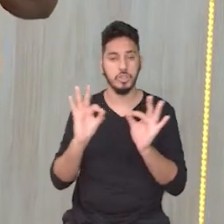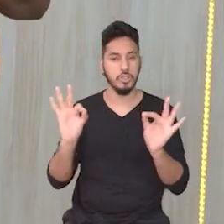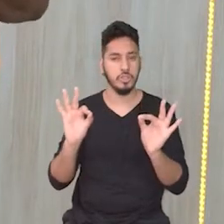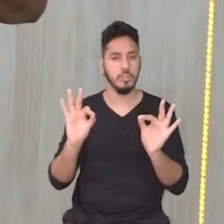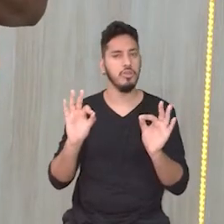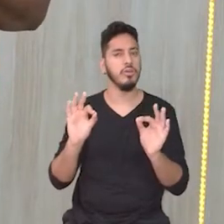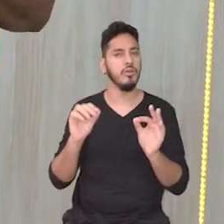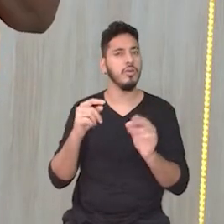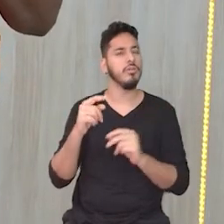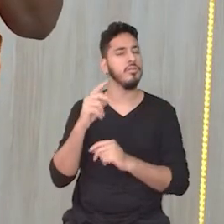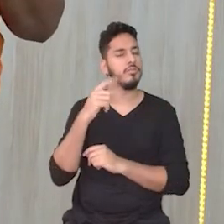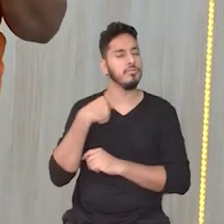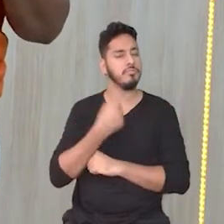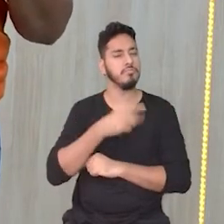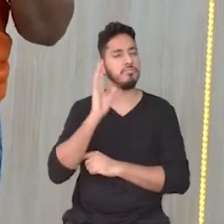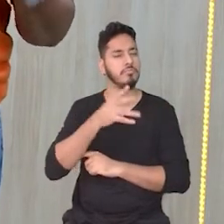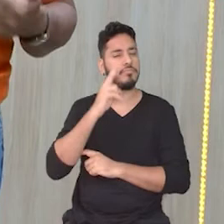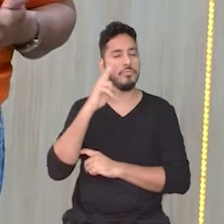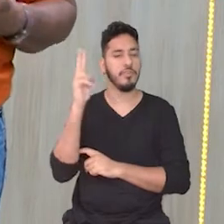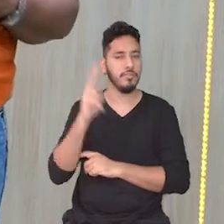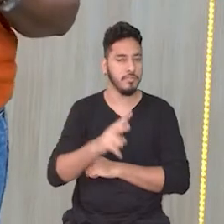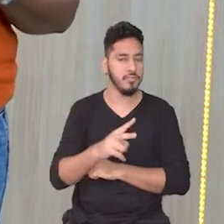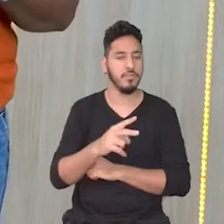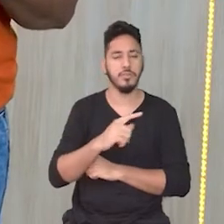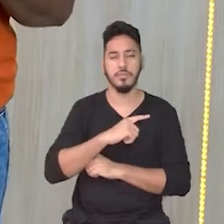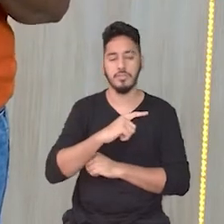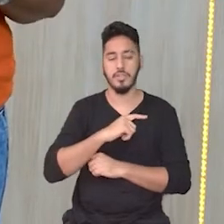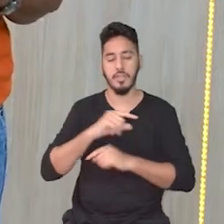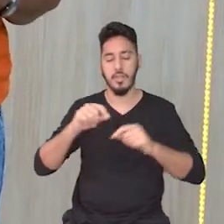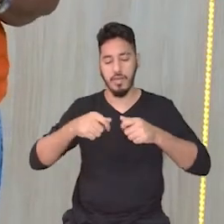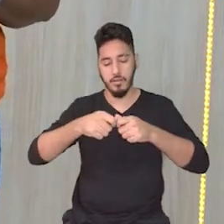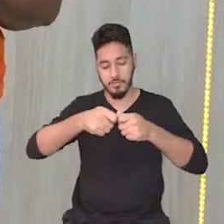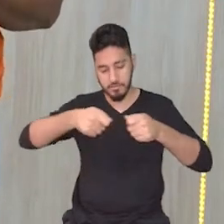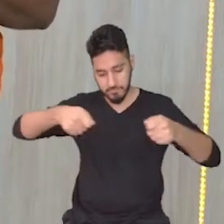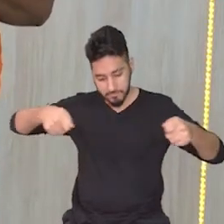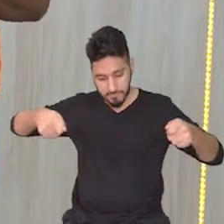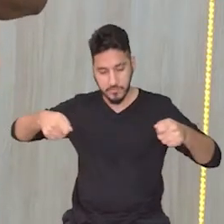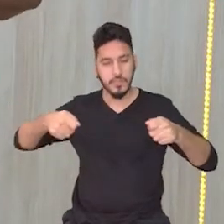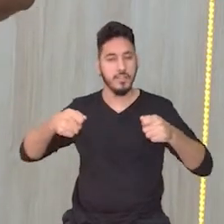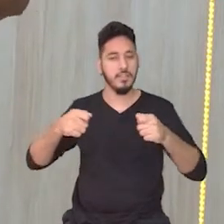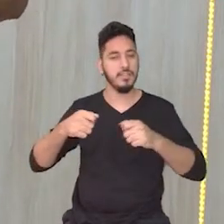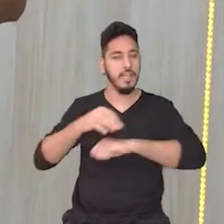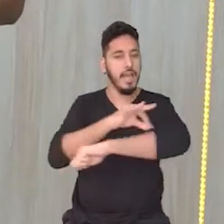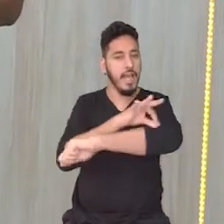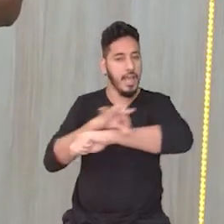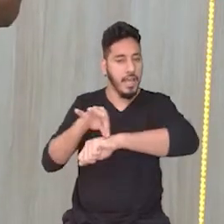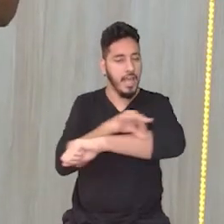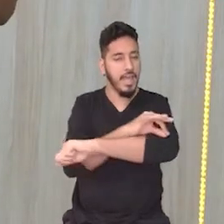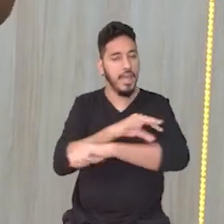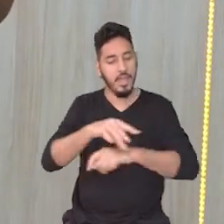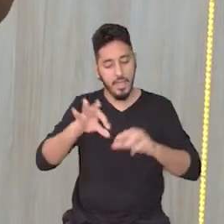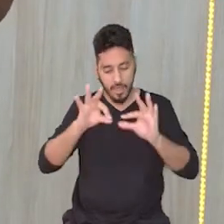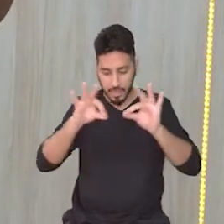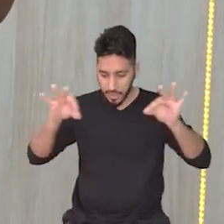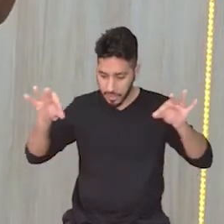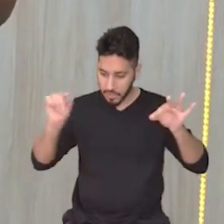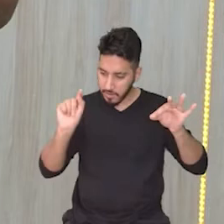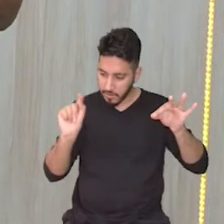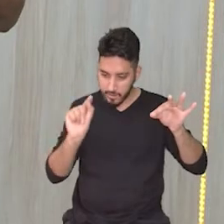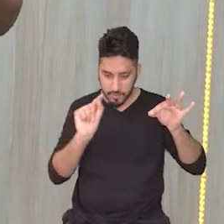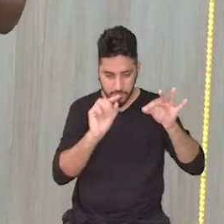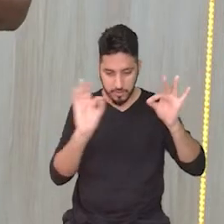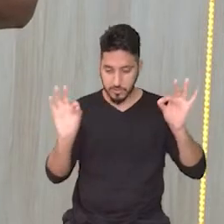já vimos a trena, a fita métrica, a régua, tá? E